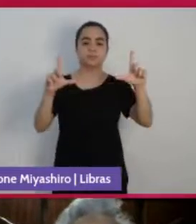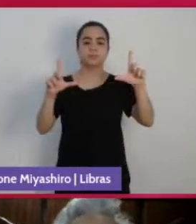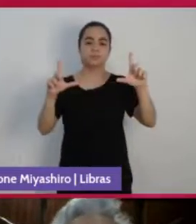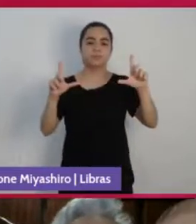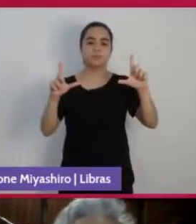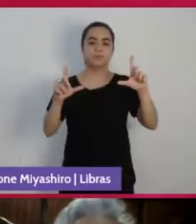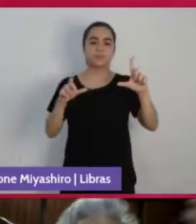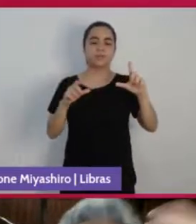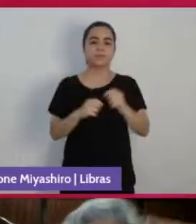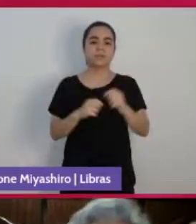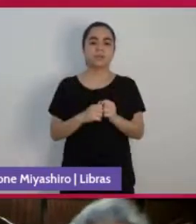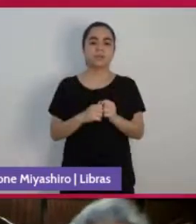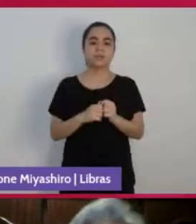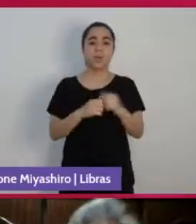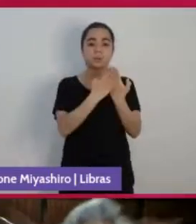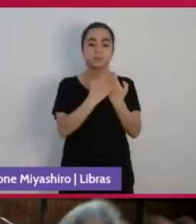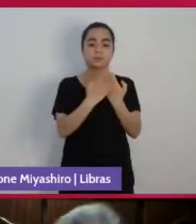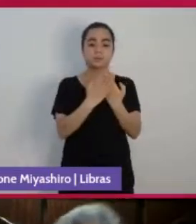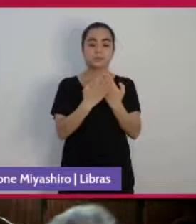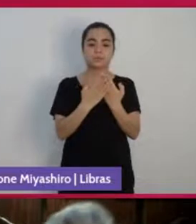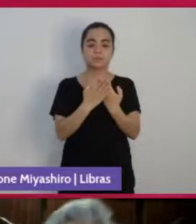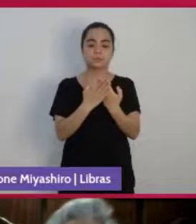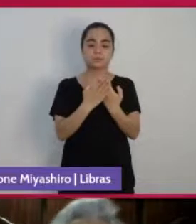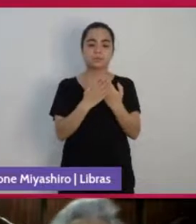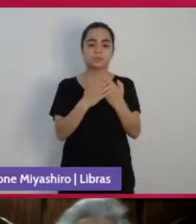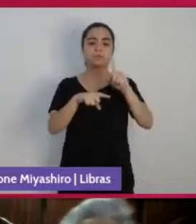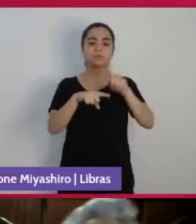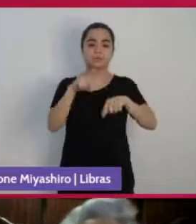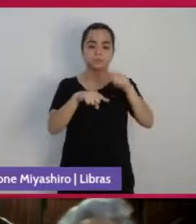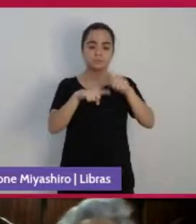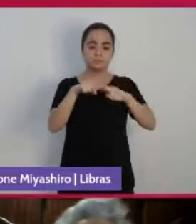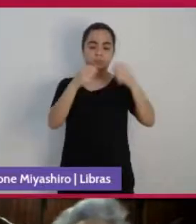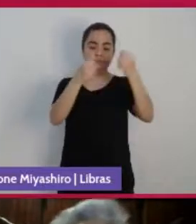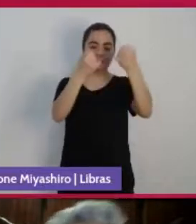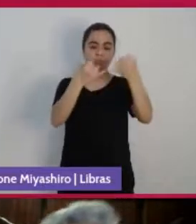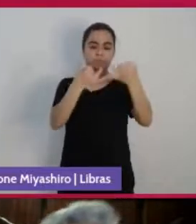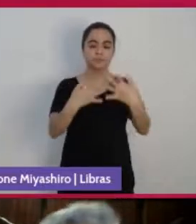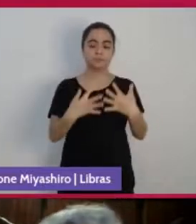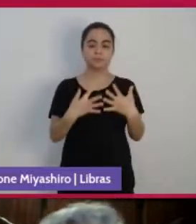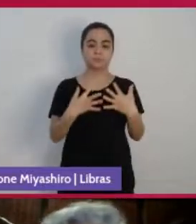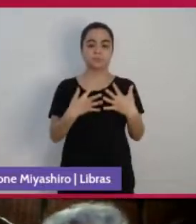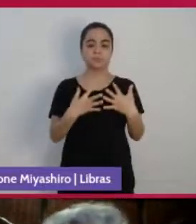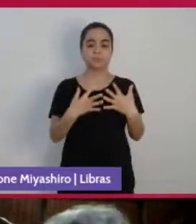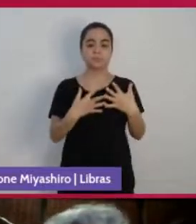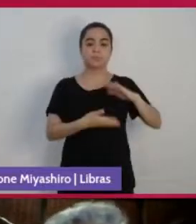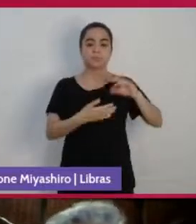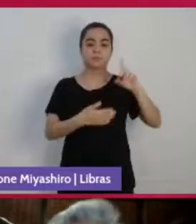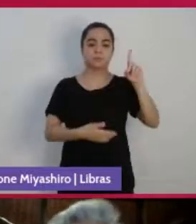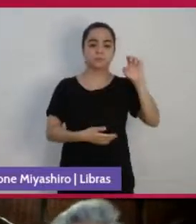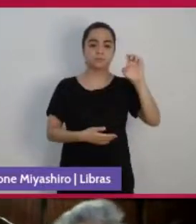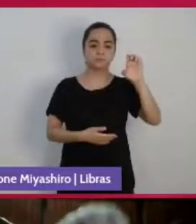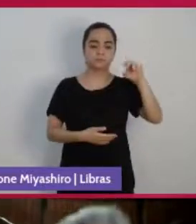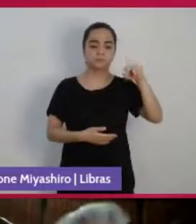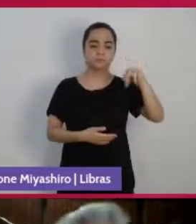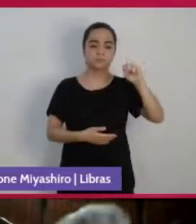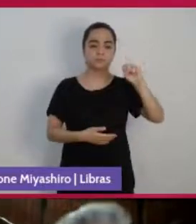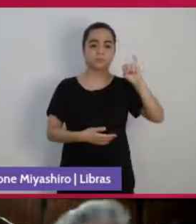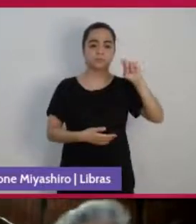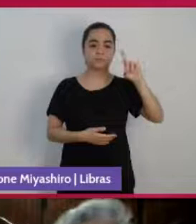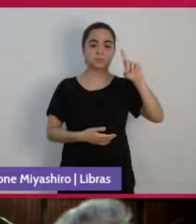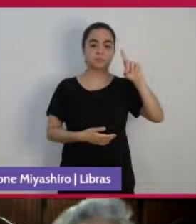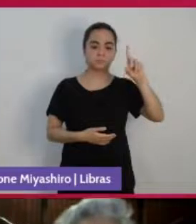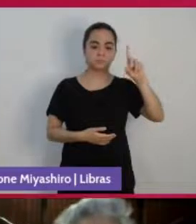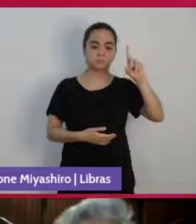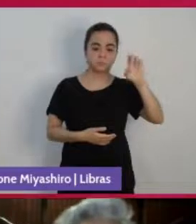foi numa aula, num material explicando as densidades da mama. Então, alguém